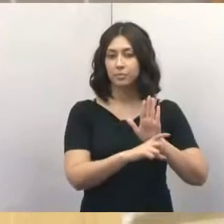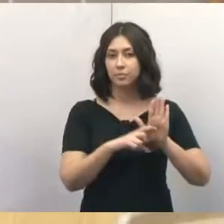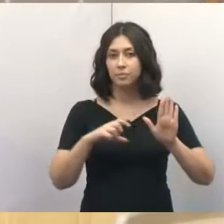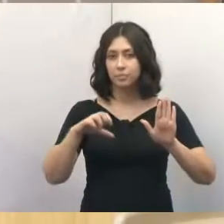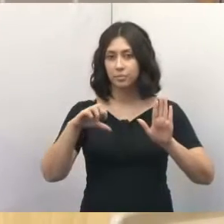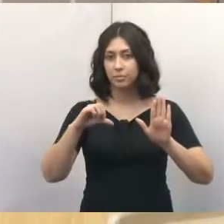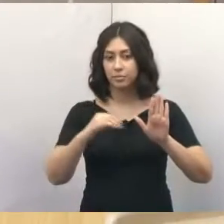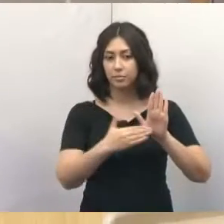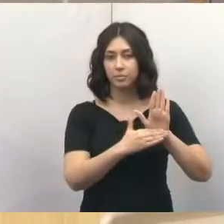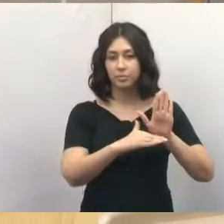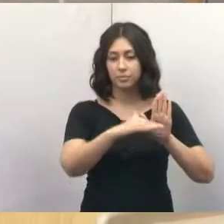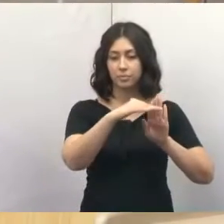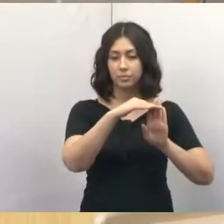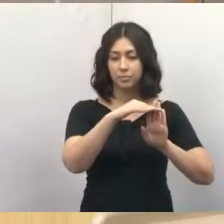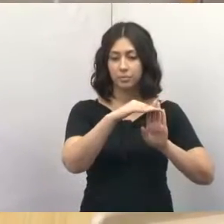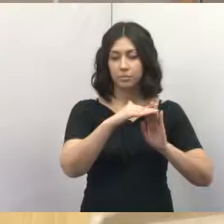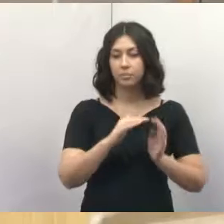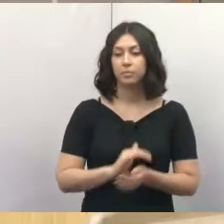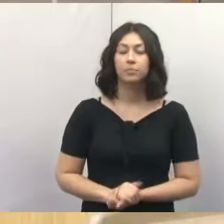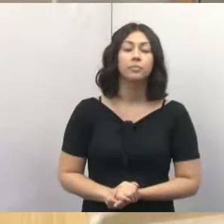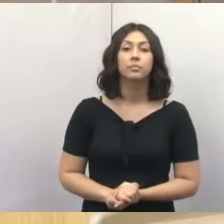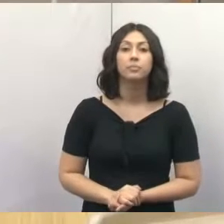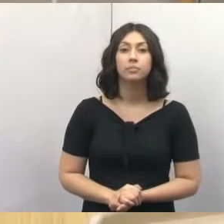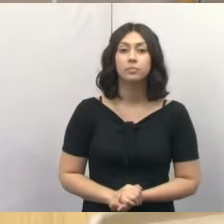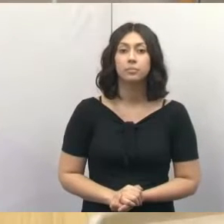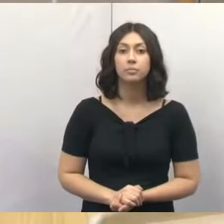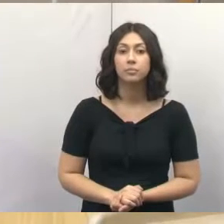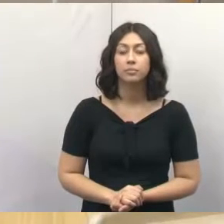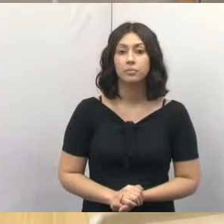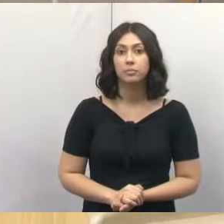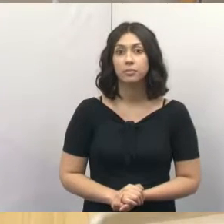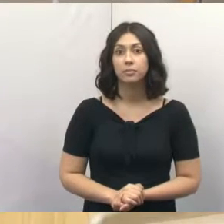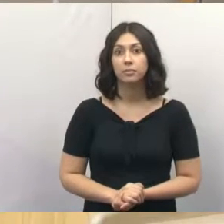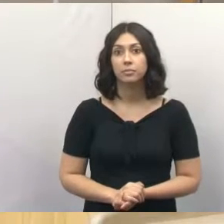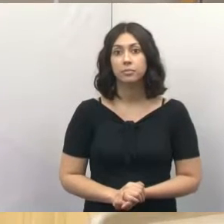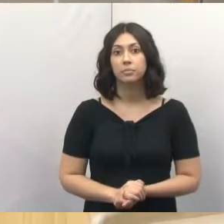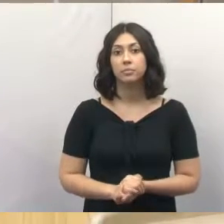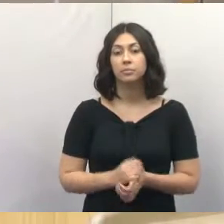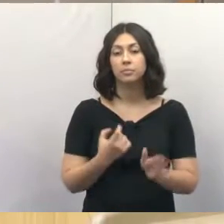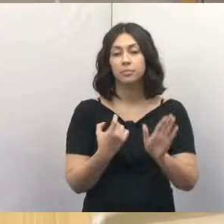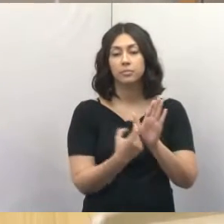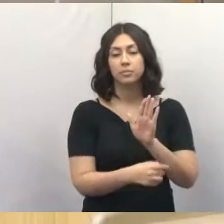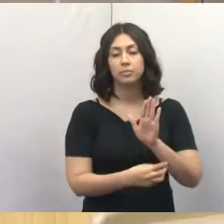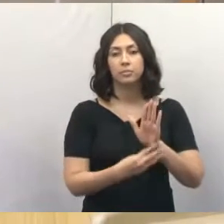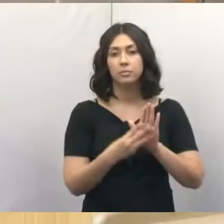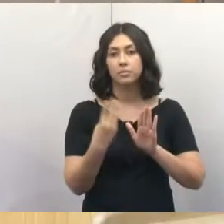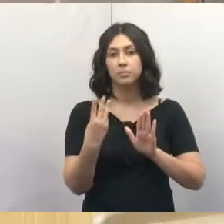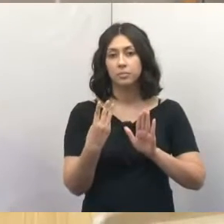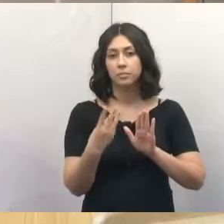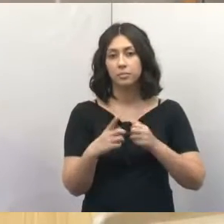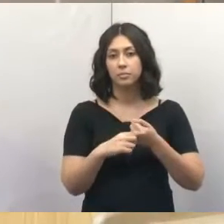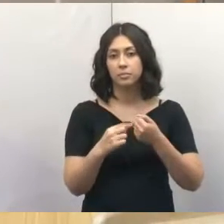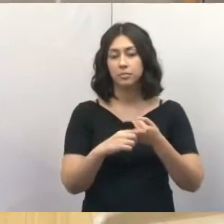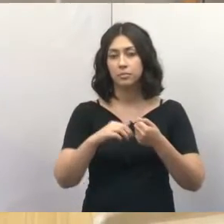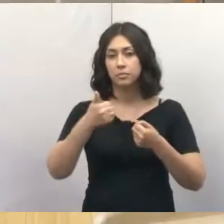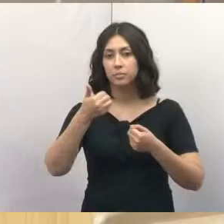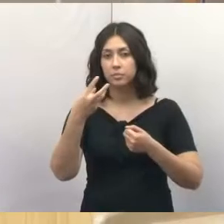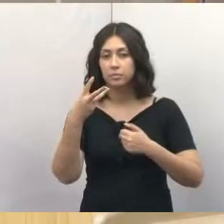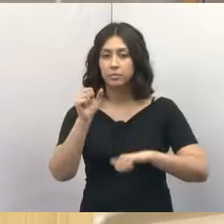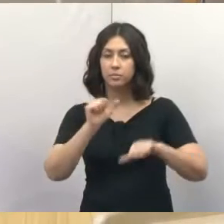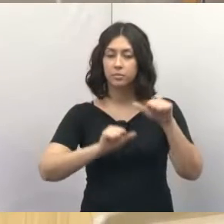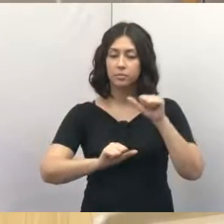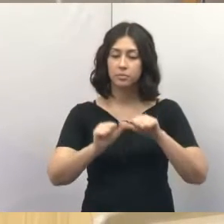a ser o 8º. 2. O parágrafo 3º do artigo 13 passa a ter a